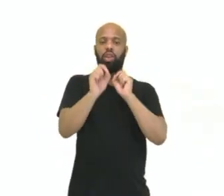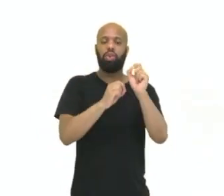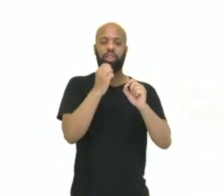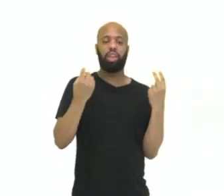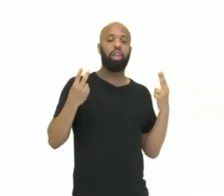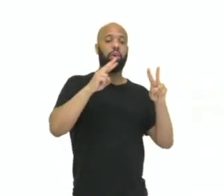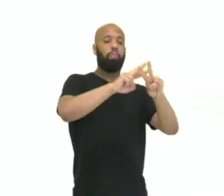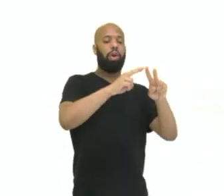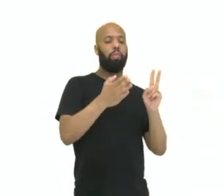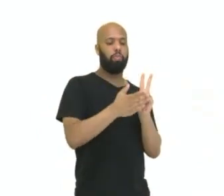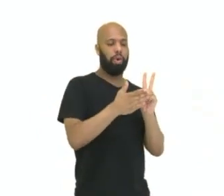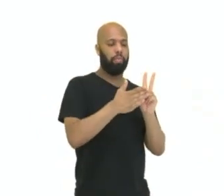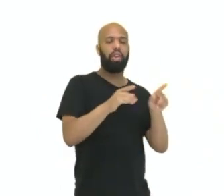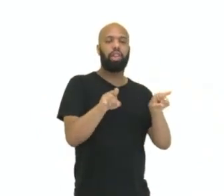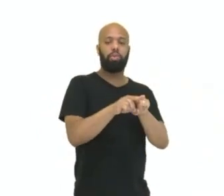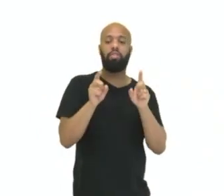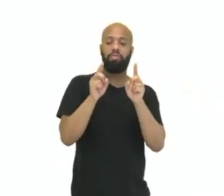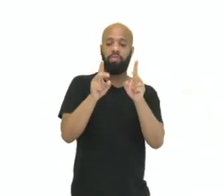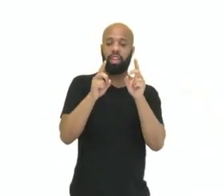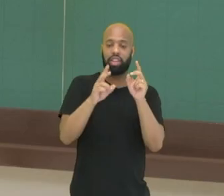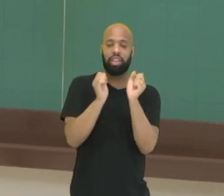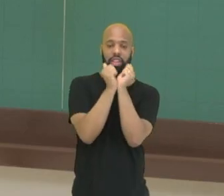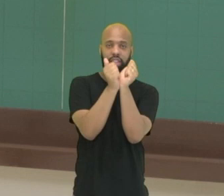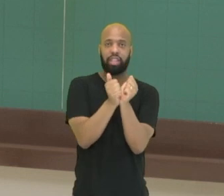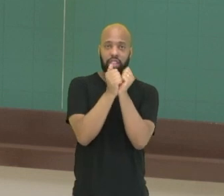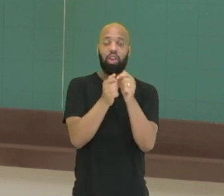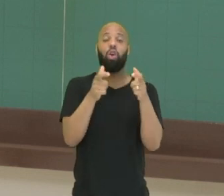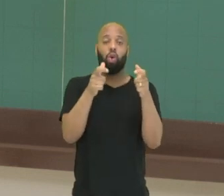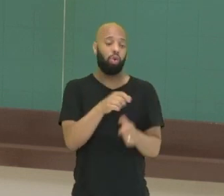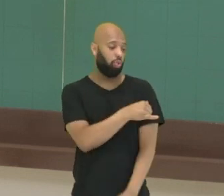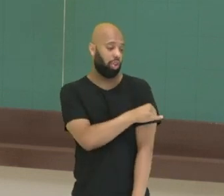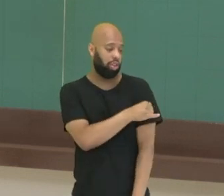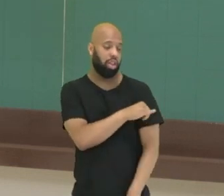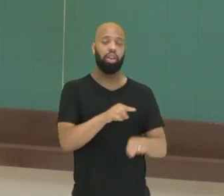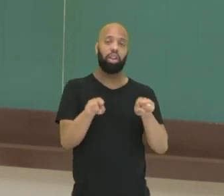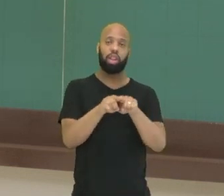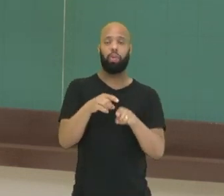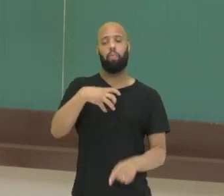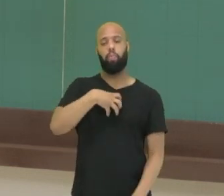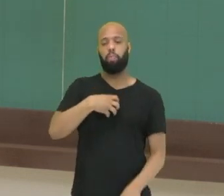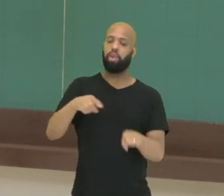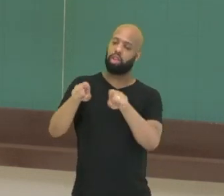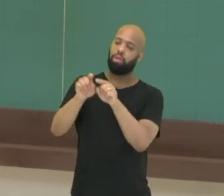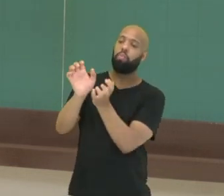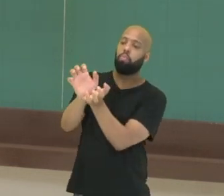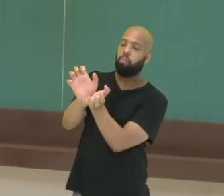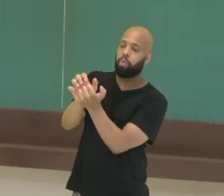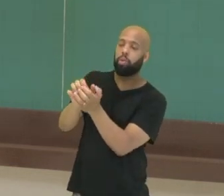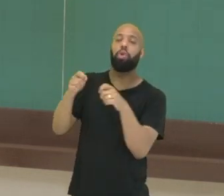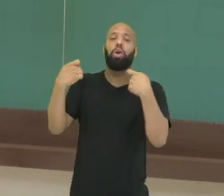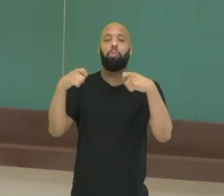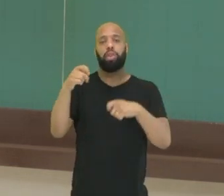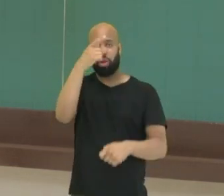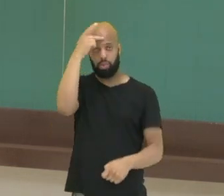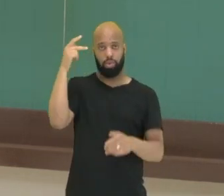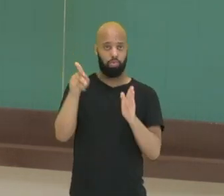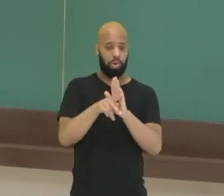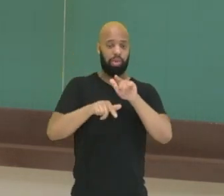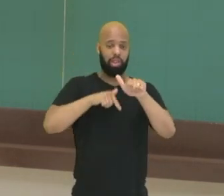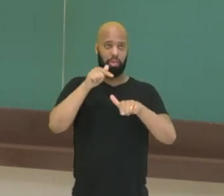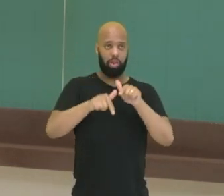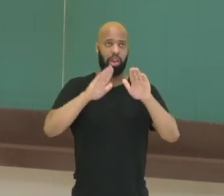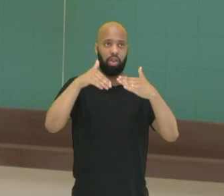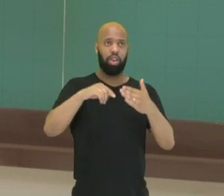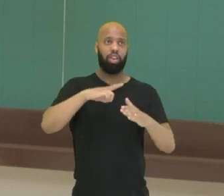como escravizados no Rio de Janeiro, Bahia e Pernambuco, que eram as áreas que precisavam de mão de obra. Então, as bandeiras